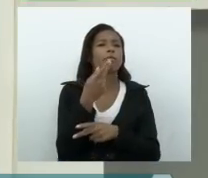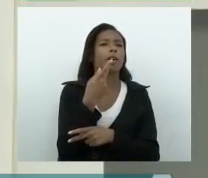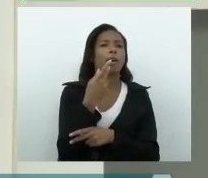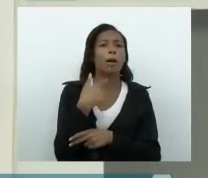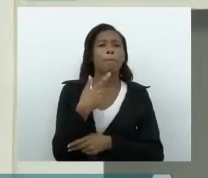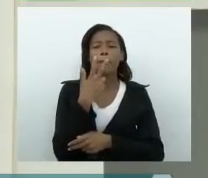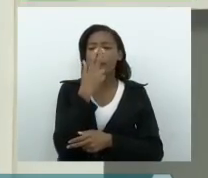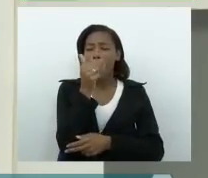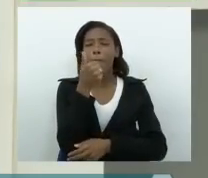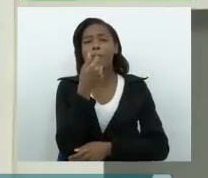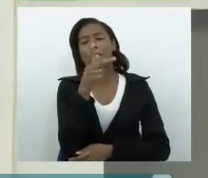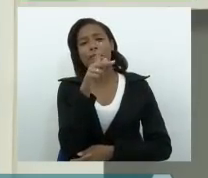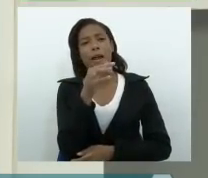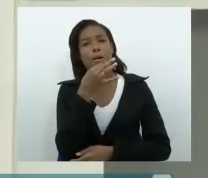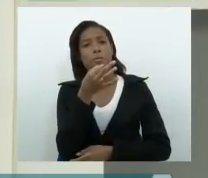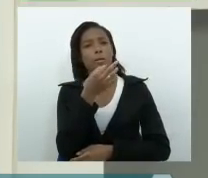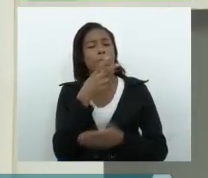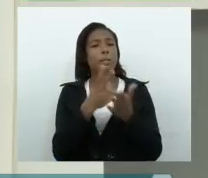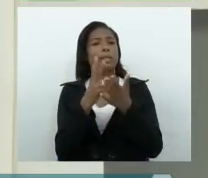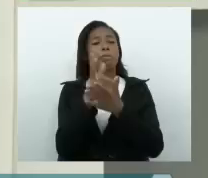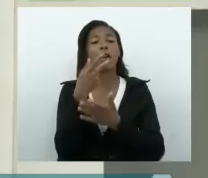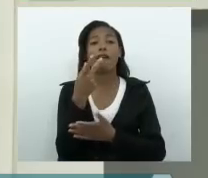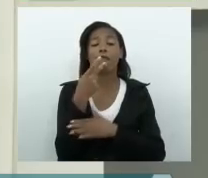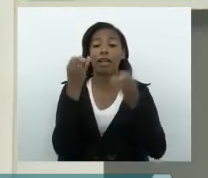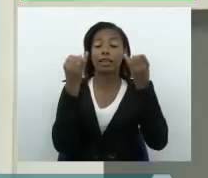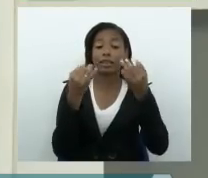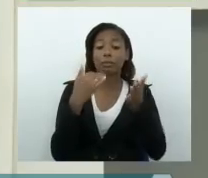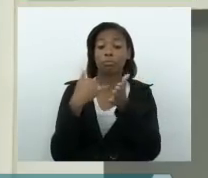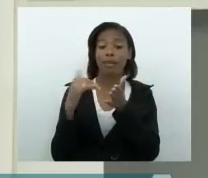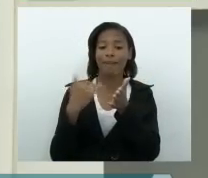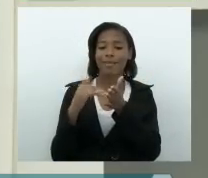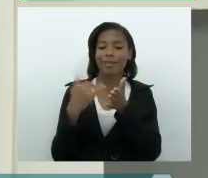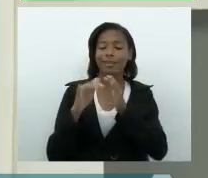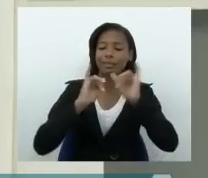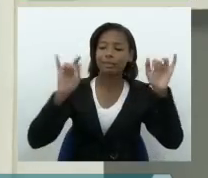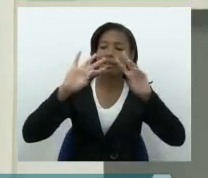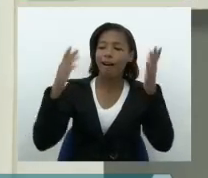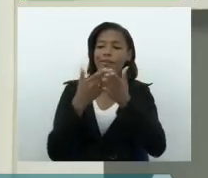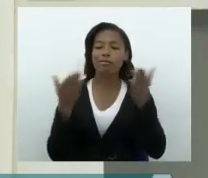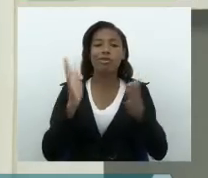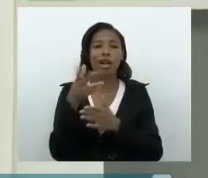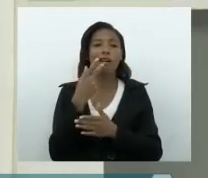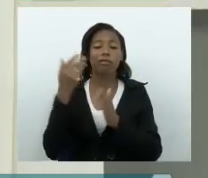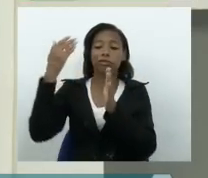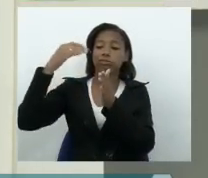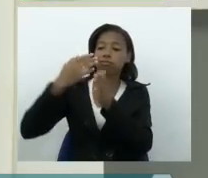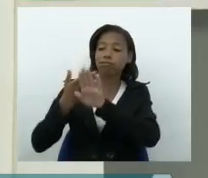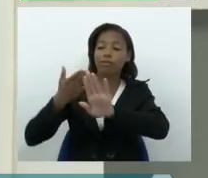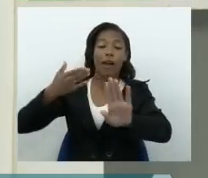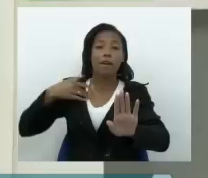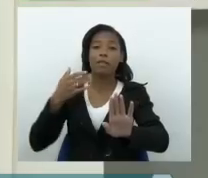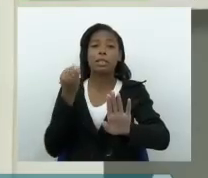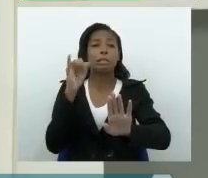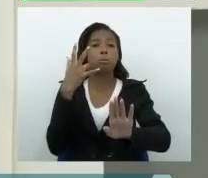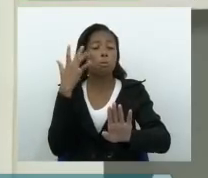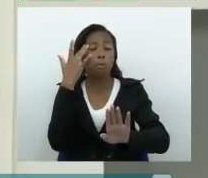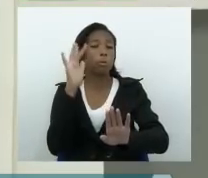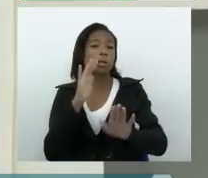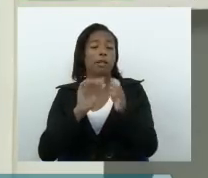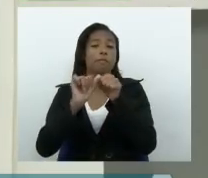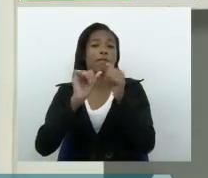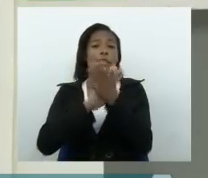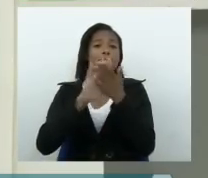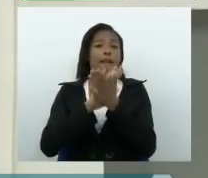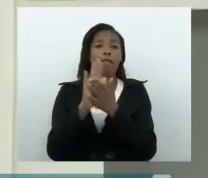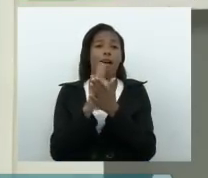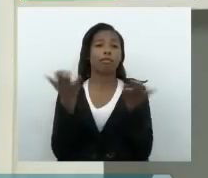de sua parte, logo de cara, deixar a secretaria, e já que era impossível fazer um bom trabalho com a verba